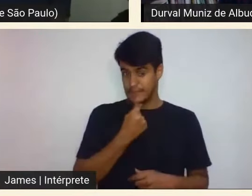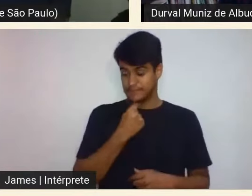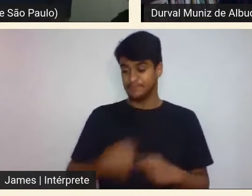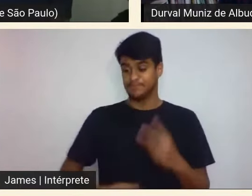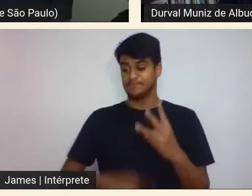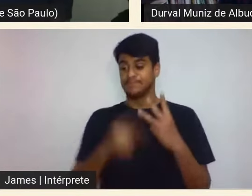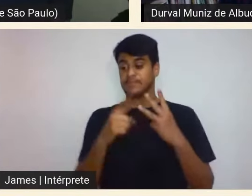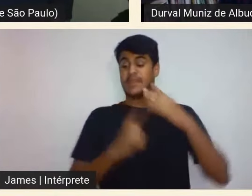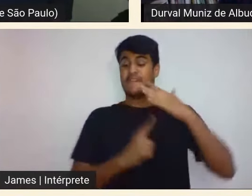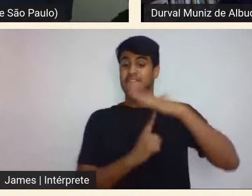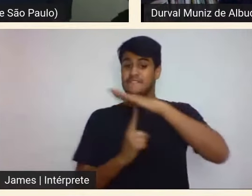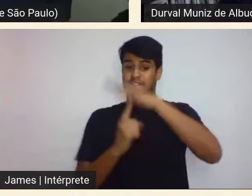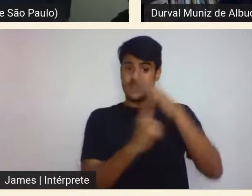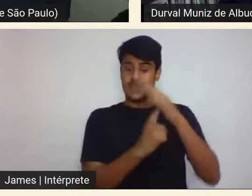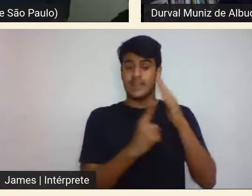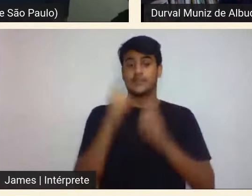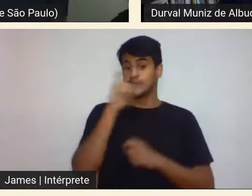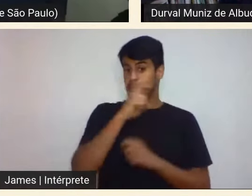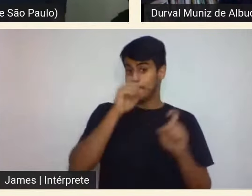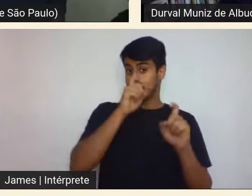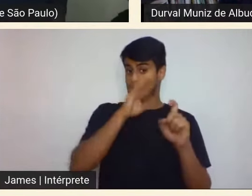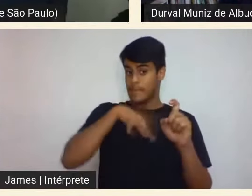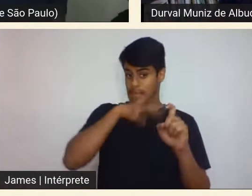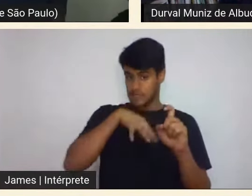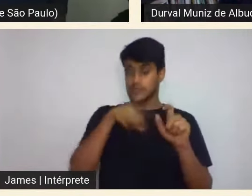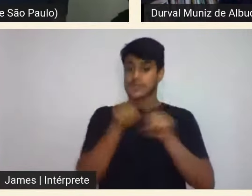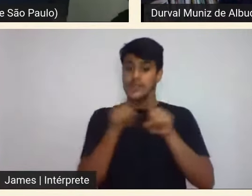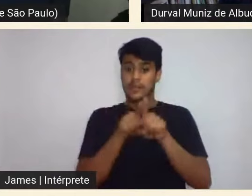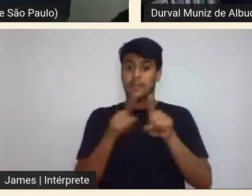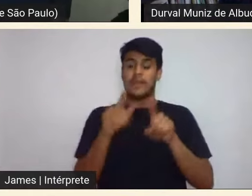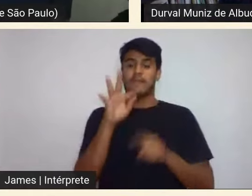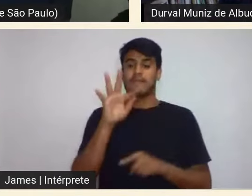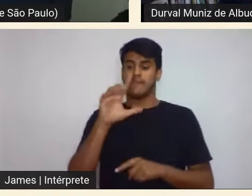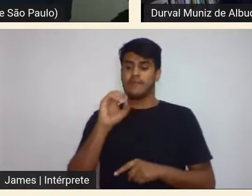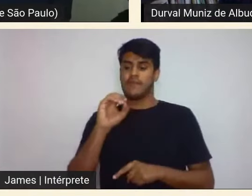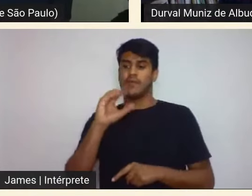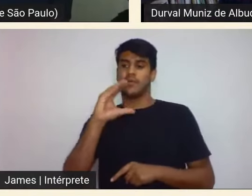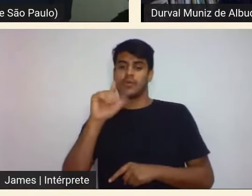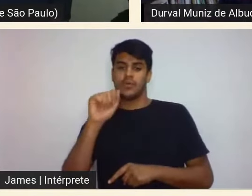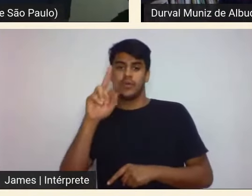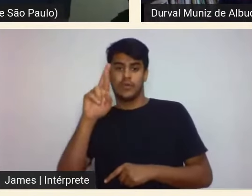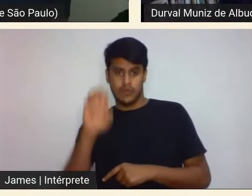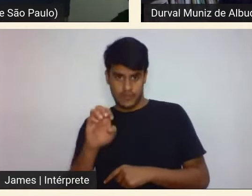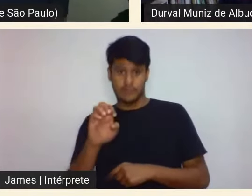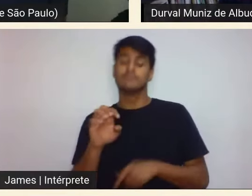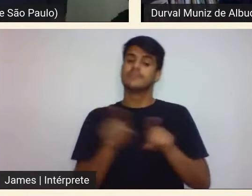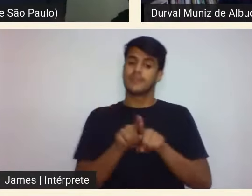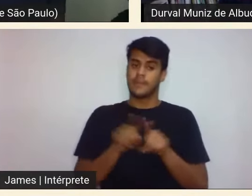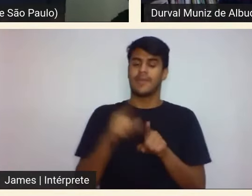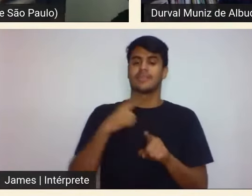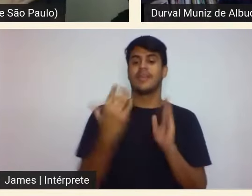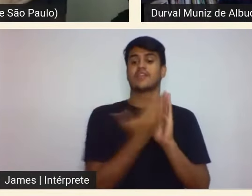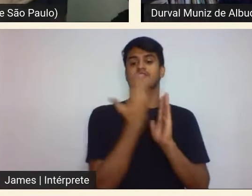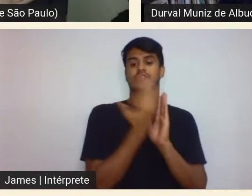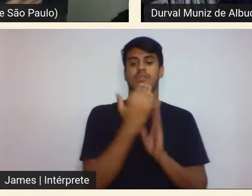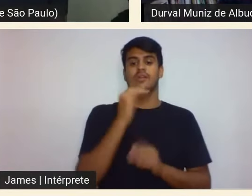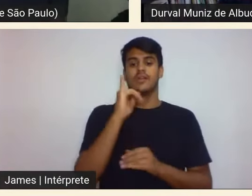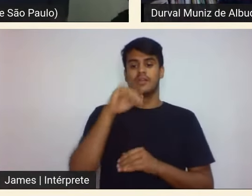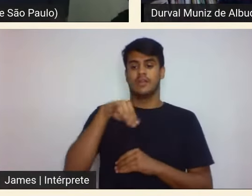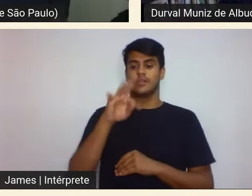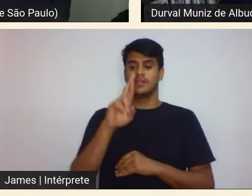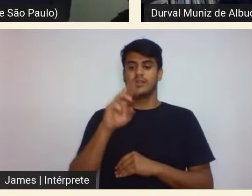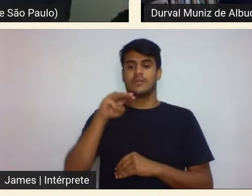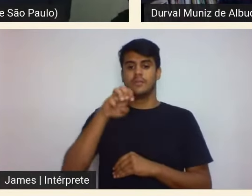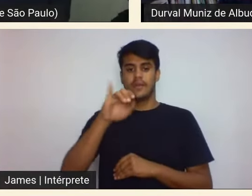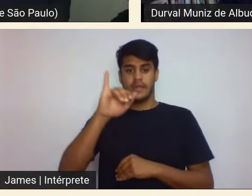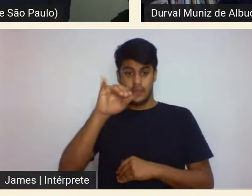A Fabricação do Folclore e da Cultura Popular, ambos pela editora Intermeios. Eu queria me manifestar